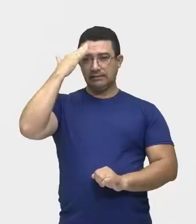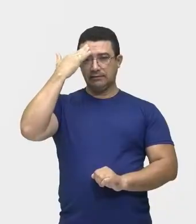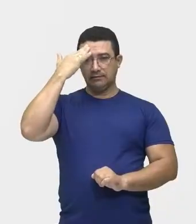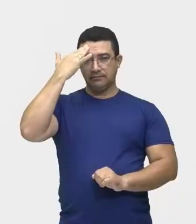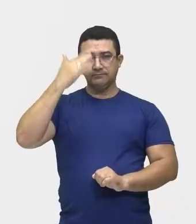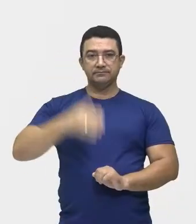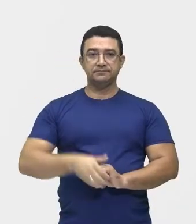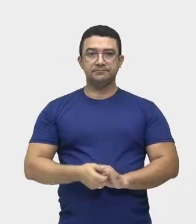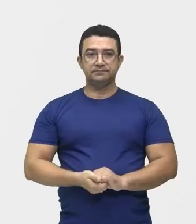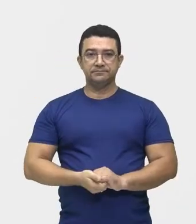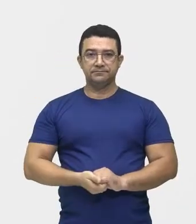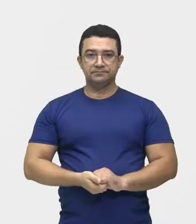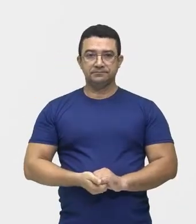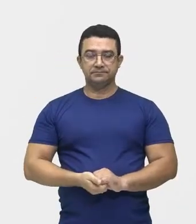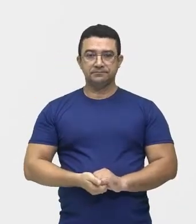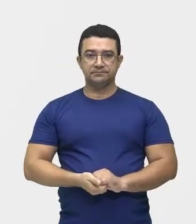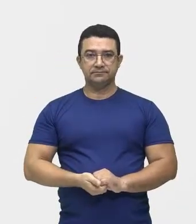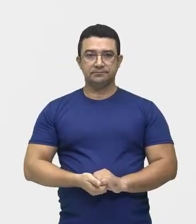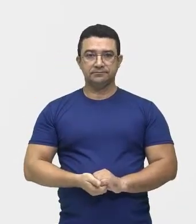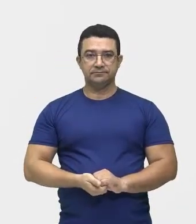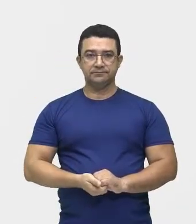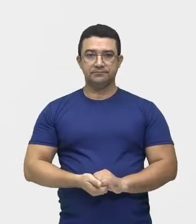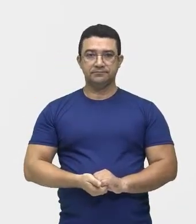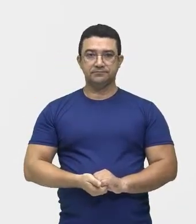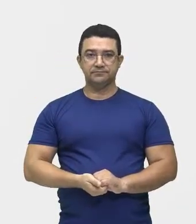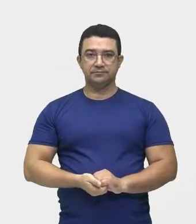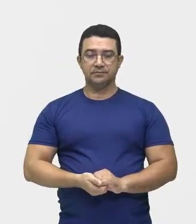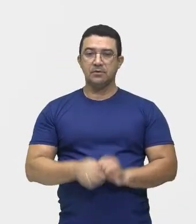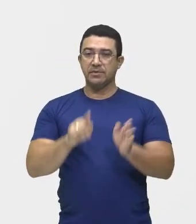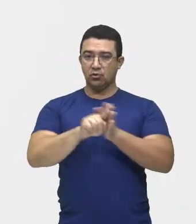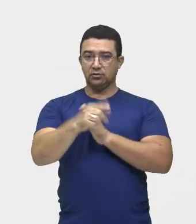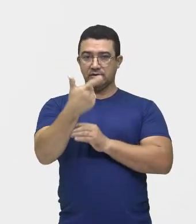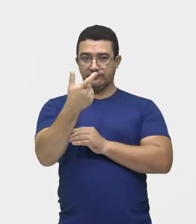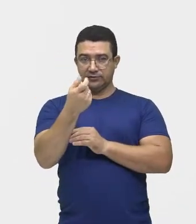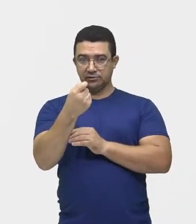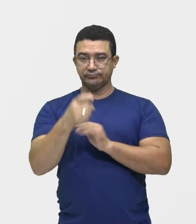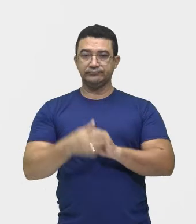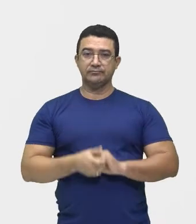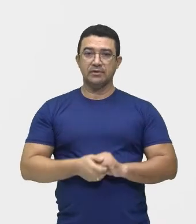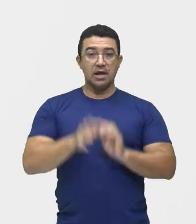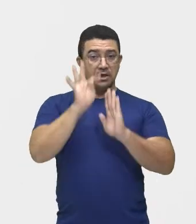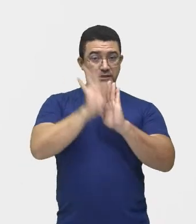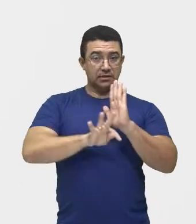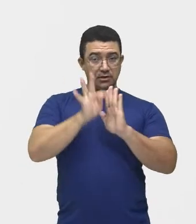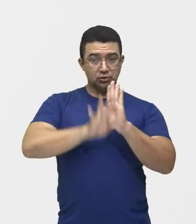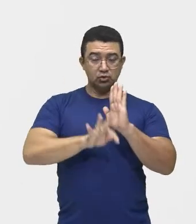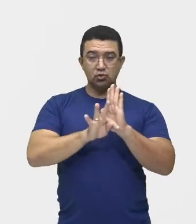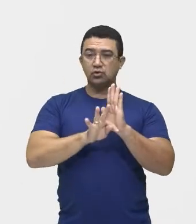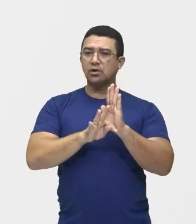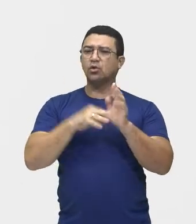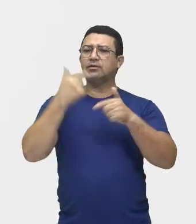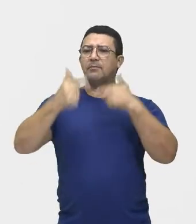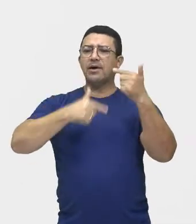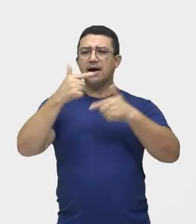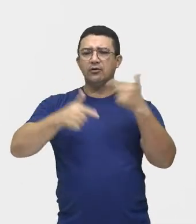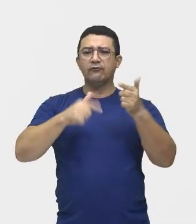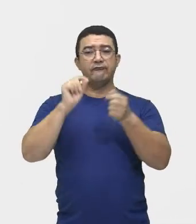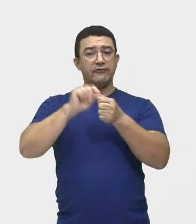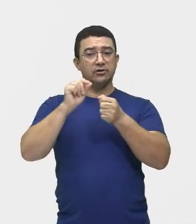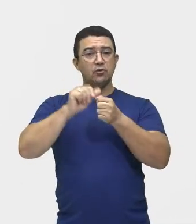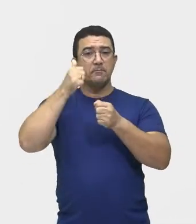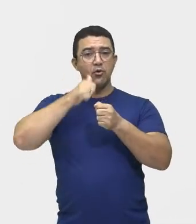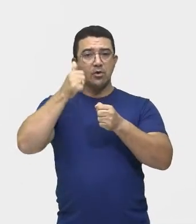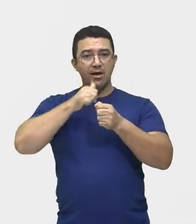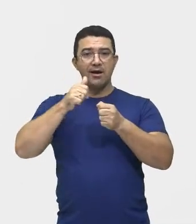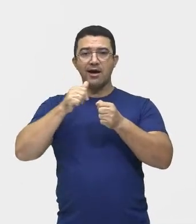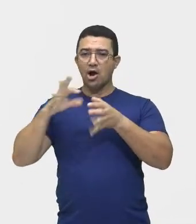lá, na tela o gabarito. O gabarito fala o seguinte da questão 20. De acordo com o texto, o papel desempenhado pelas mulheres no